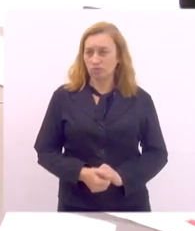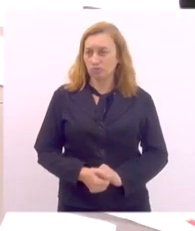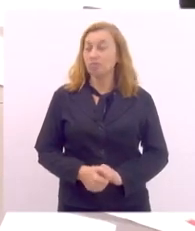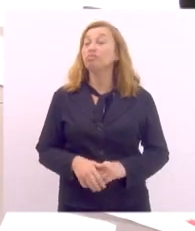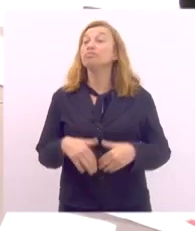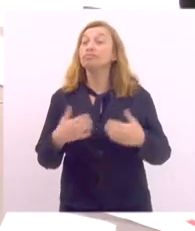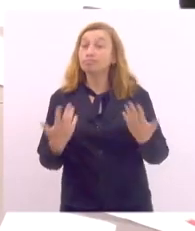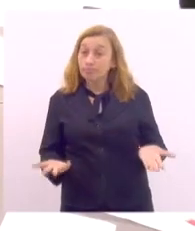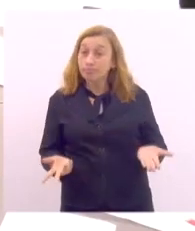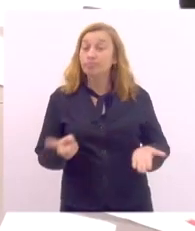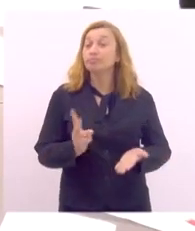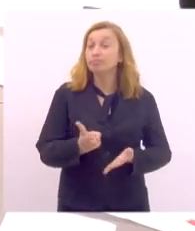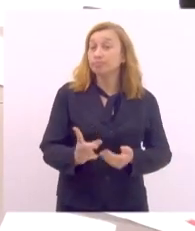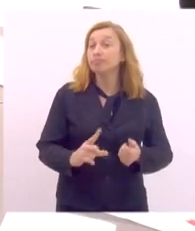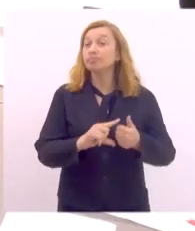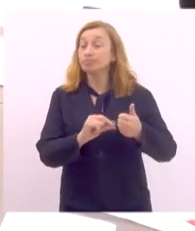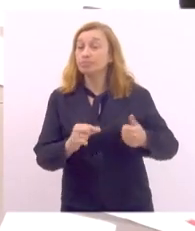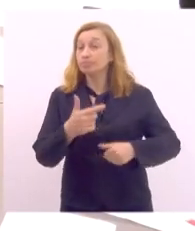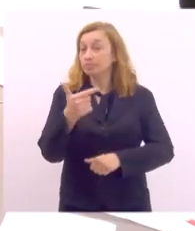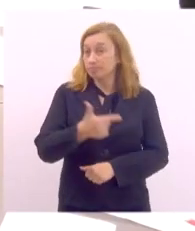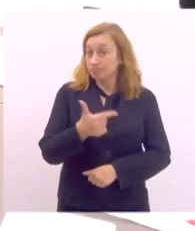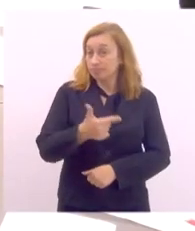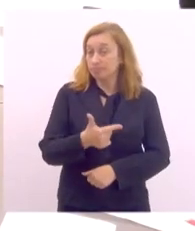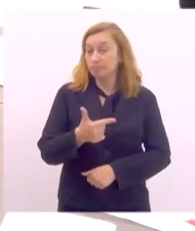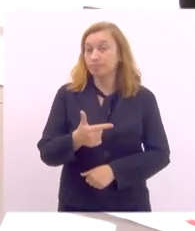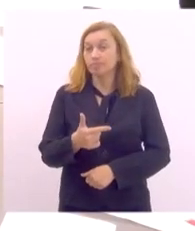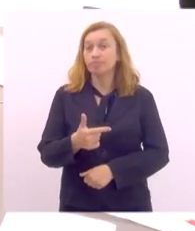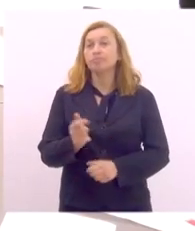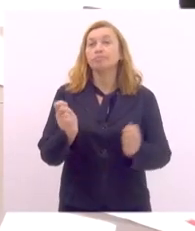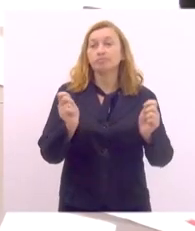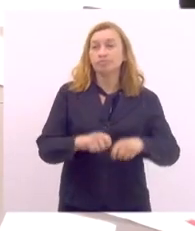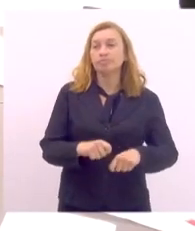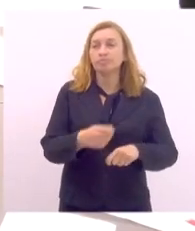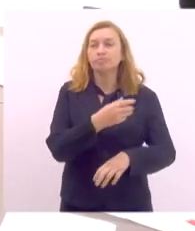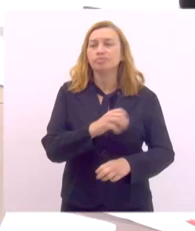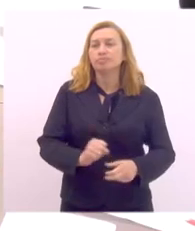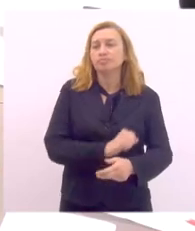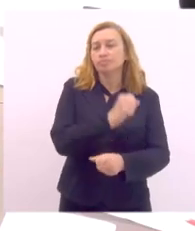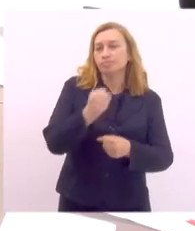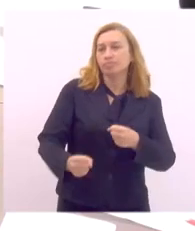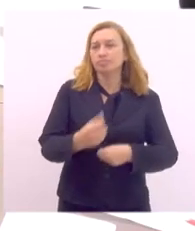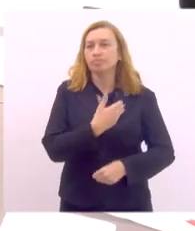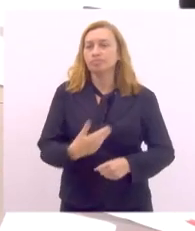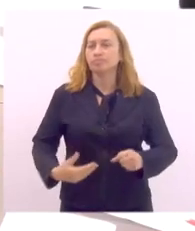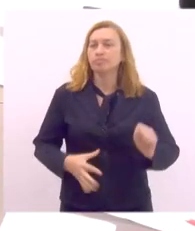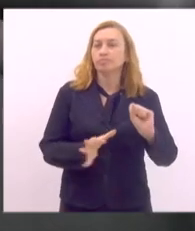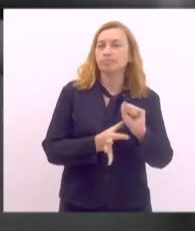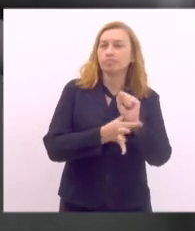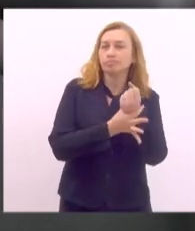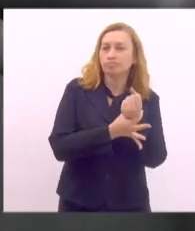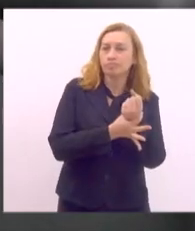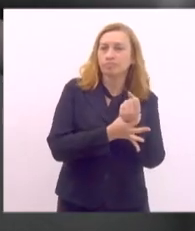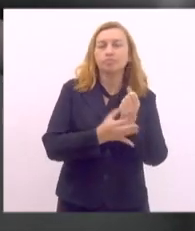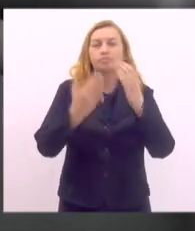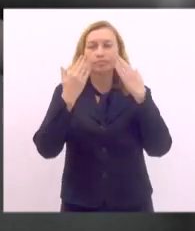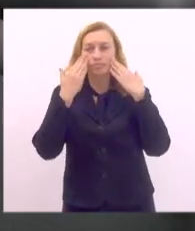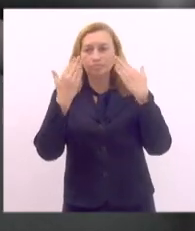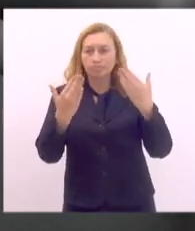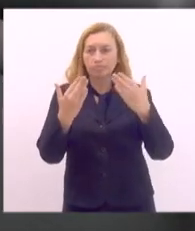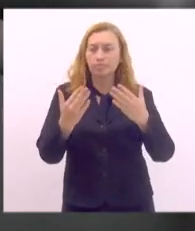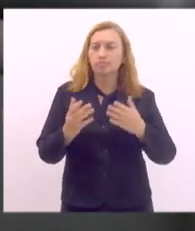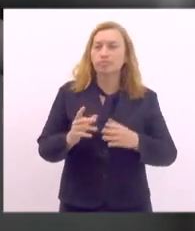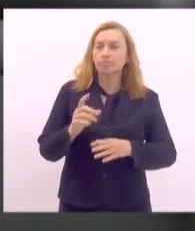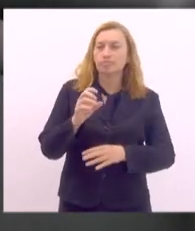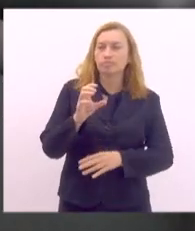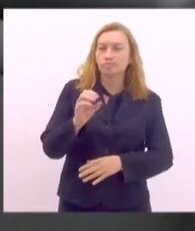então, mantém o artigo 2º, porque ela está dizendo o seguinte: compete ao poder público assegurar e fomentar apresentações do cordão